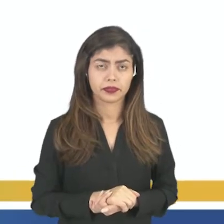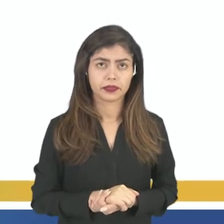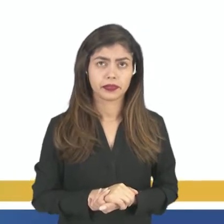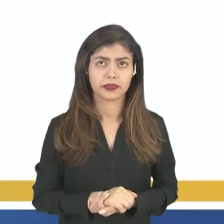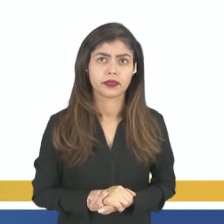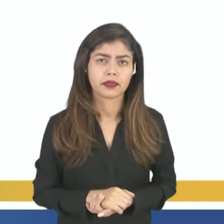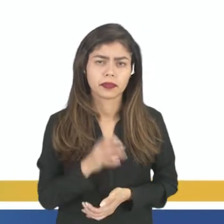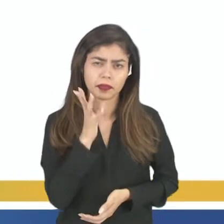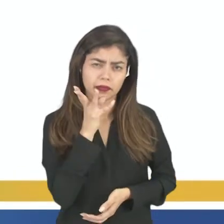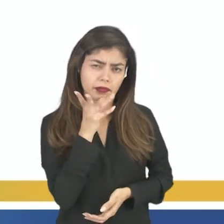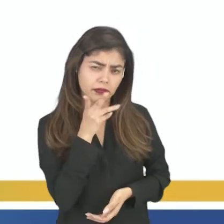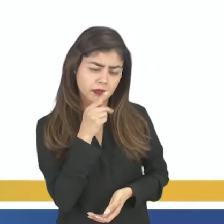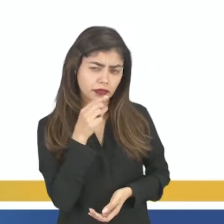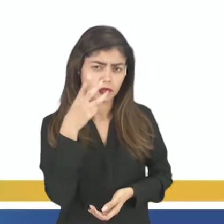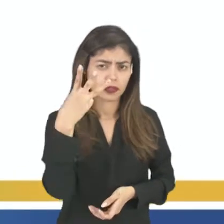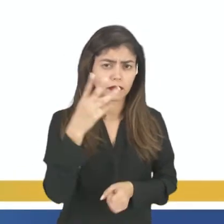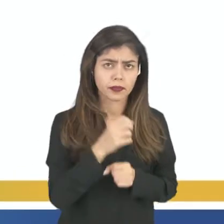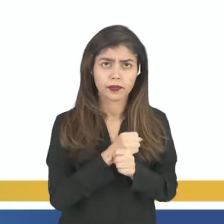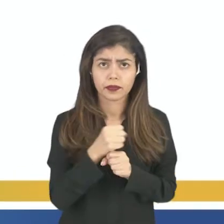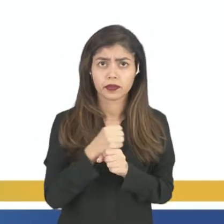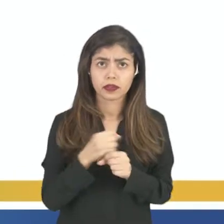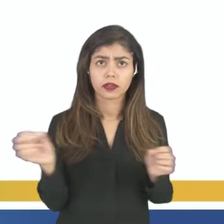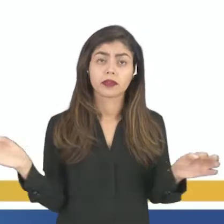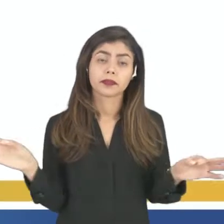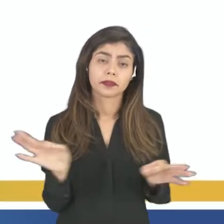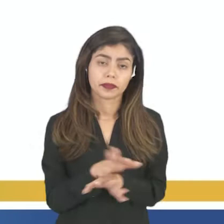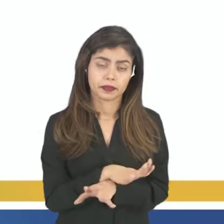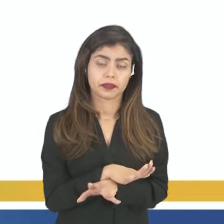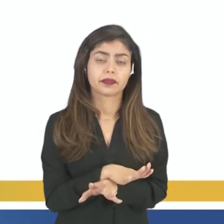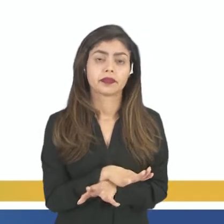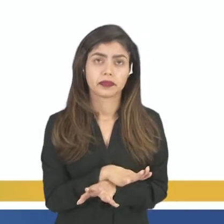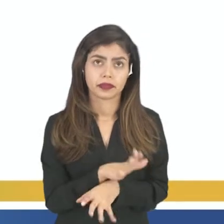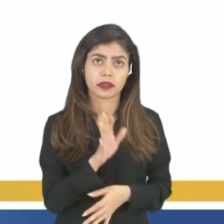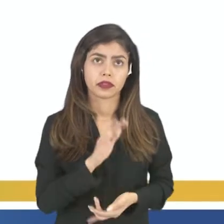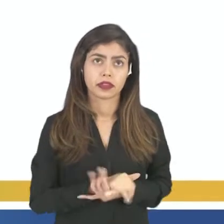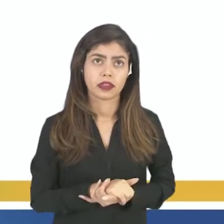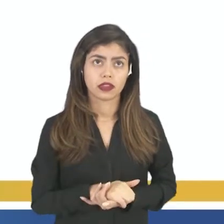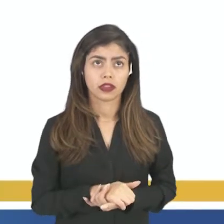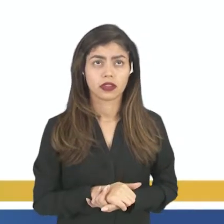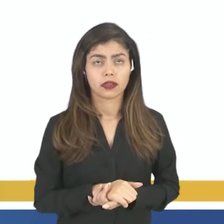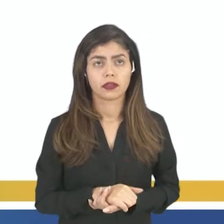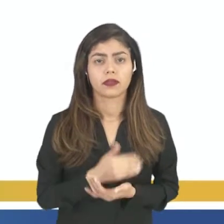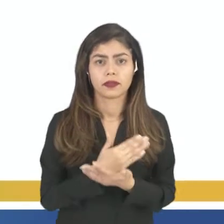ele demorou quase 3 anos para concluir. Ele começou em